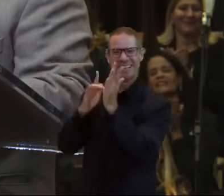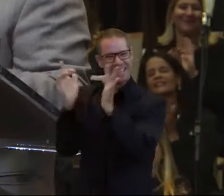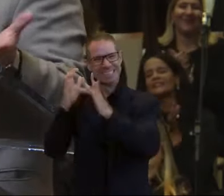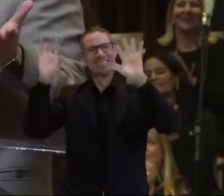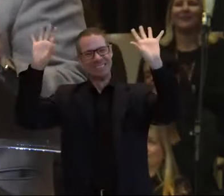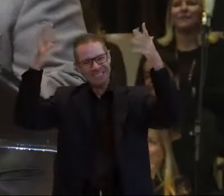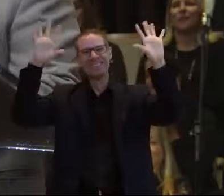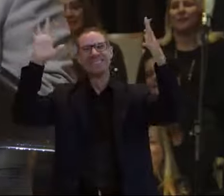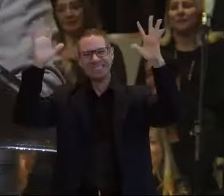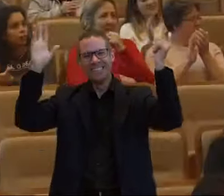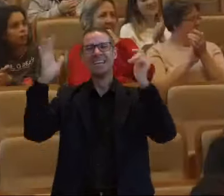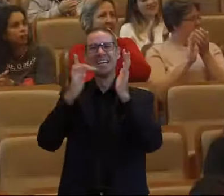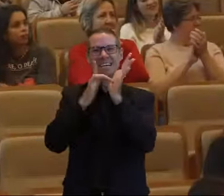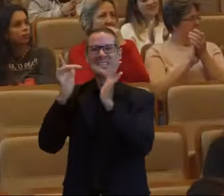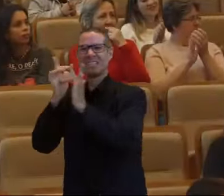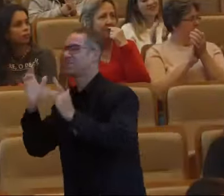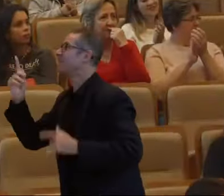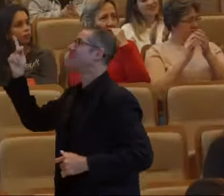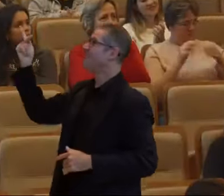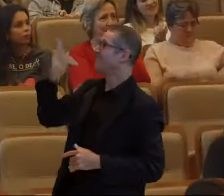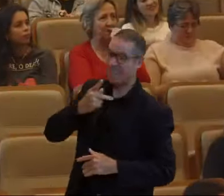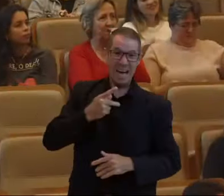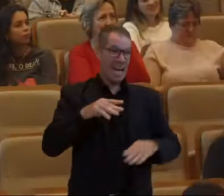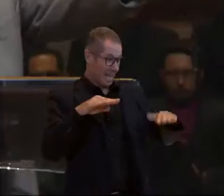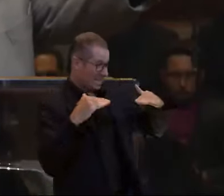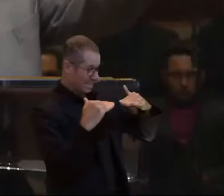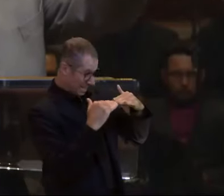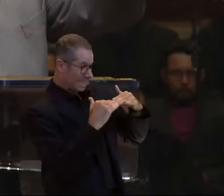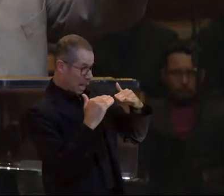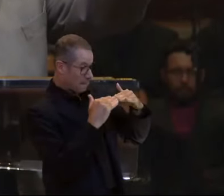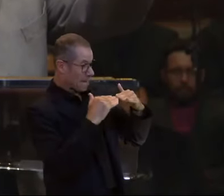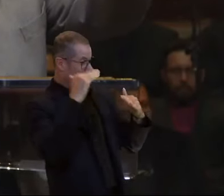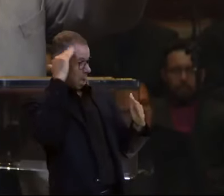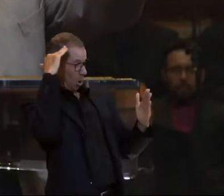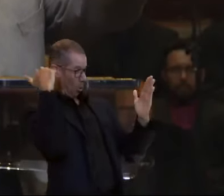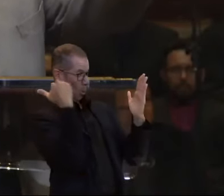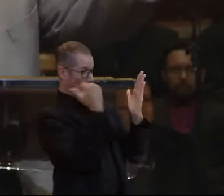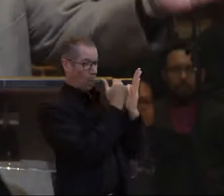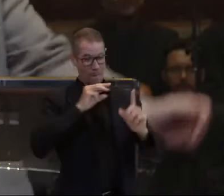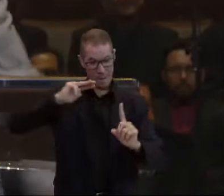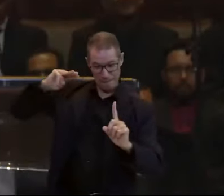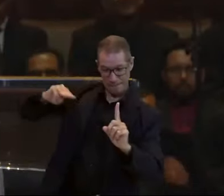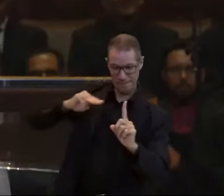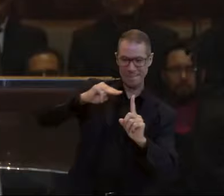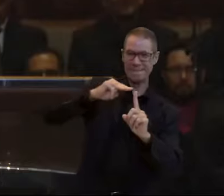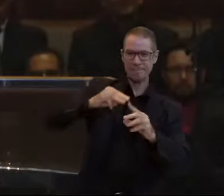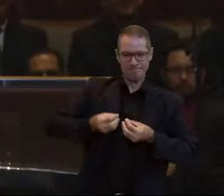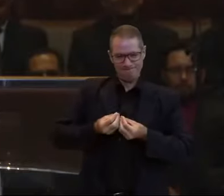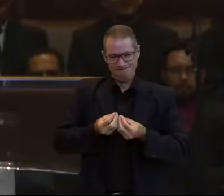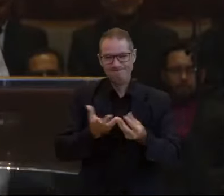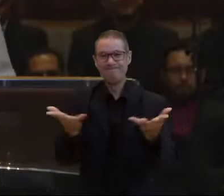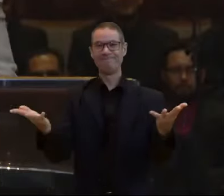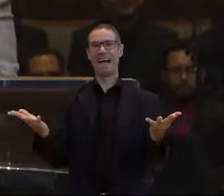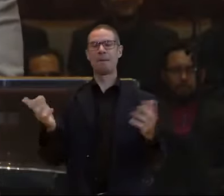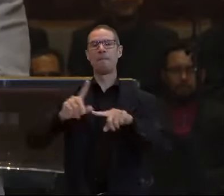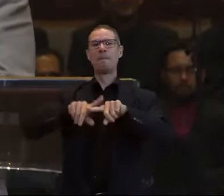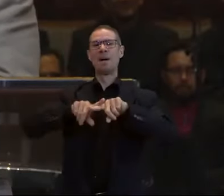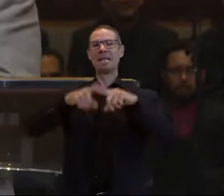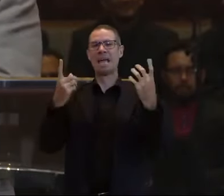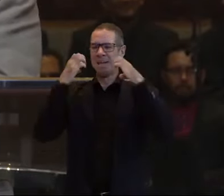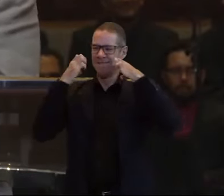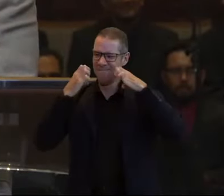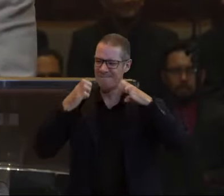E aí Jesus vai falar para a gente: eu também, mas cumpra a missão que eu dei para você. Porque quando